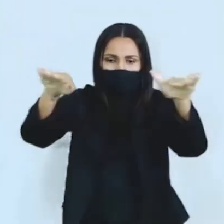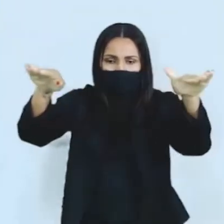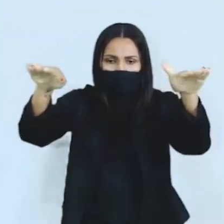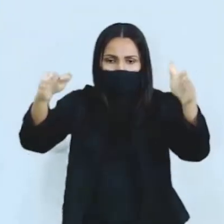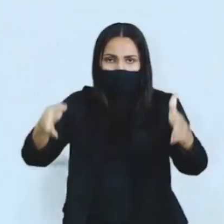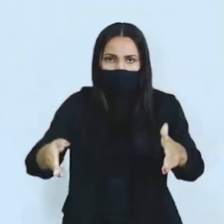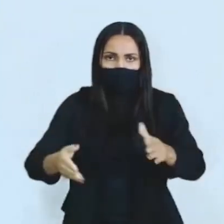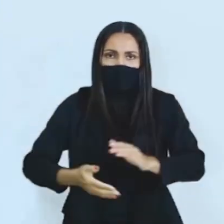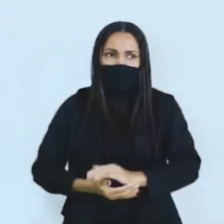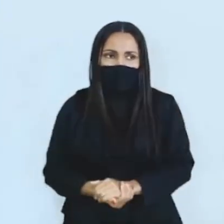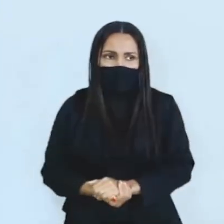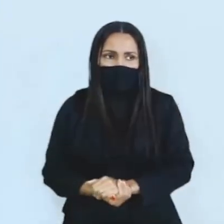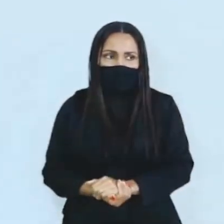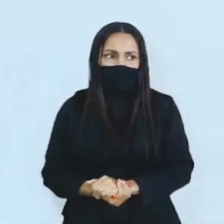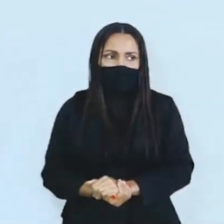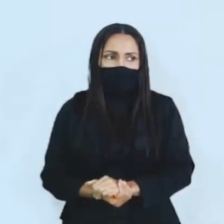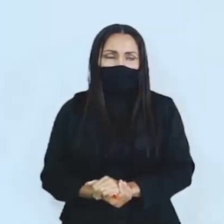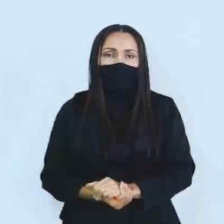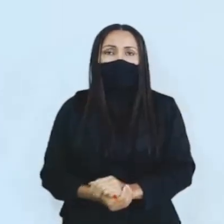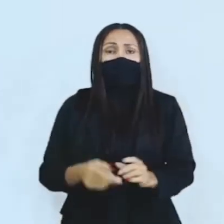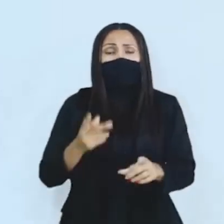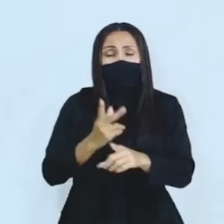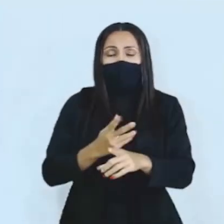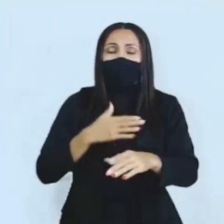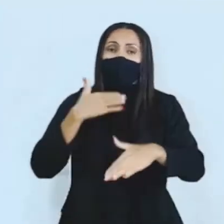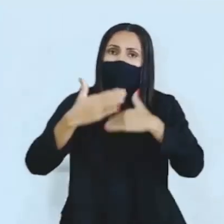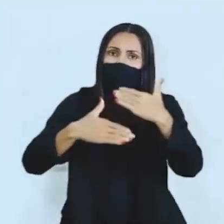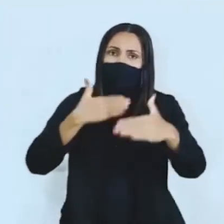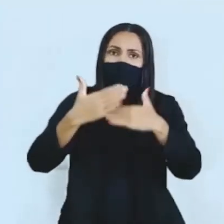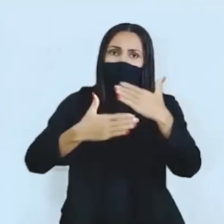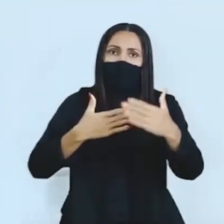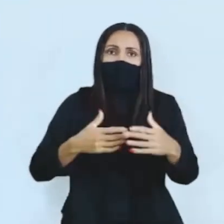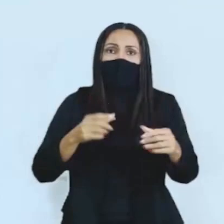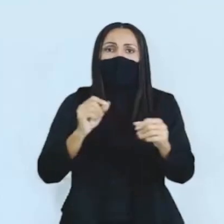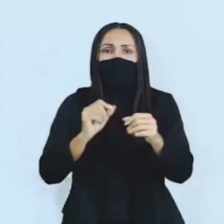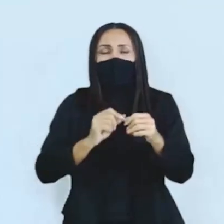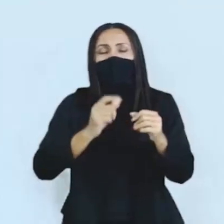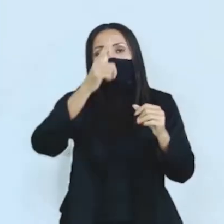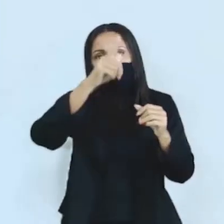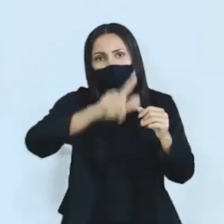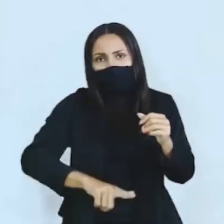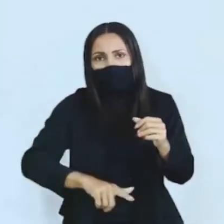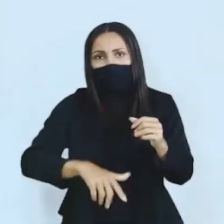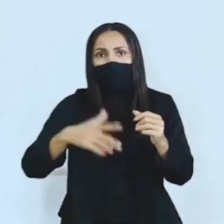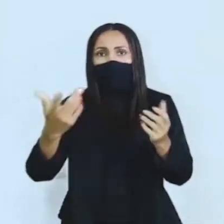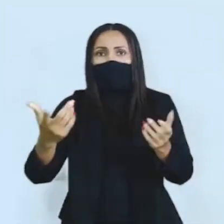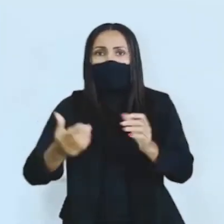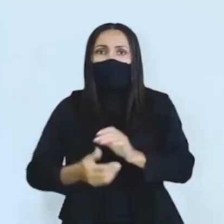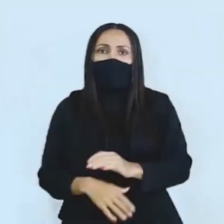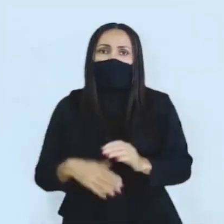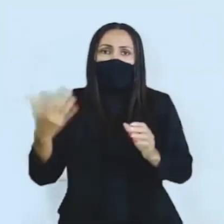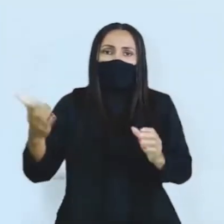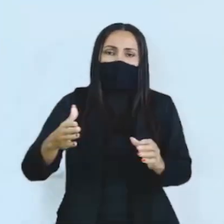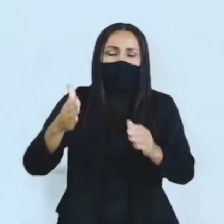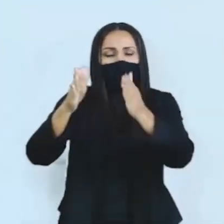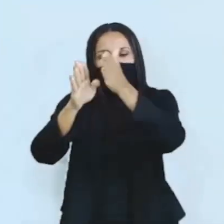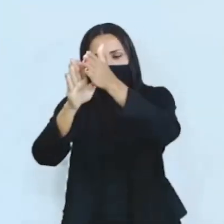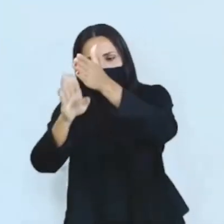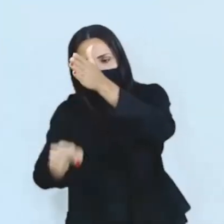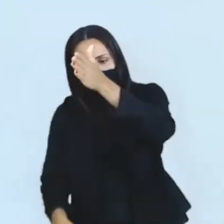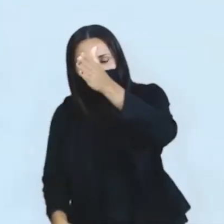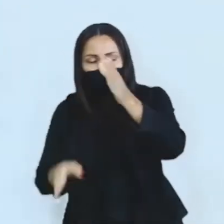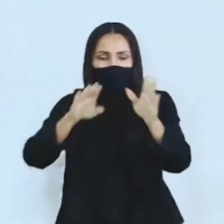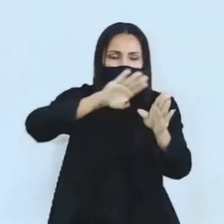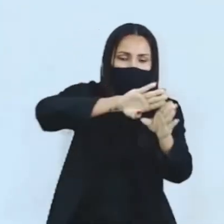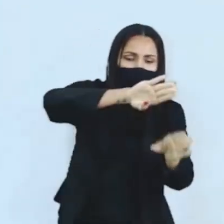perspectiva cavaleira. Então, esse mesmo processo ele pode também ser repetido para as vistas lateral direita, lateral